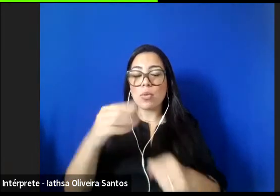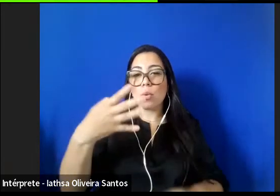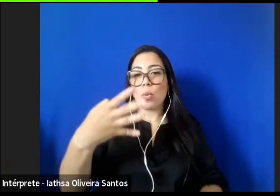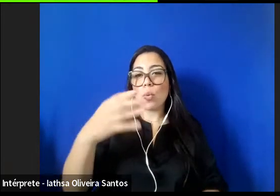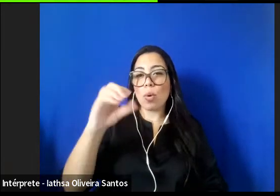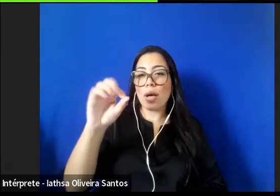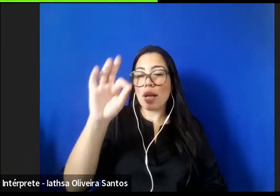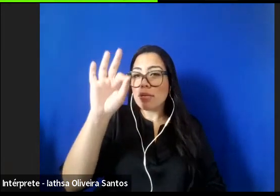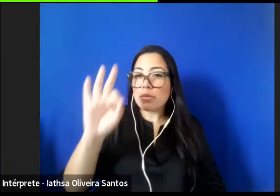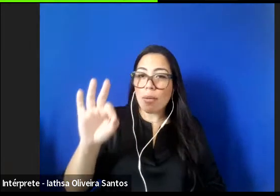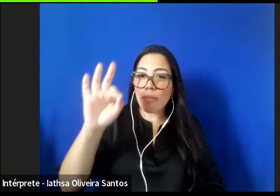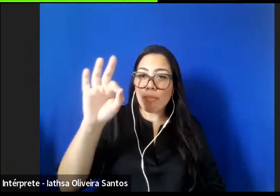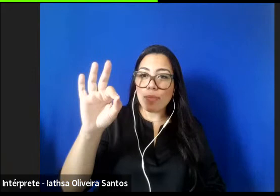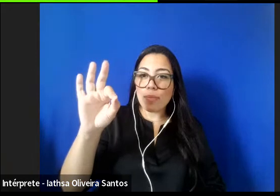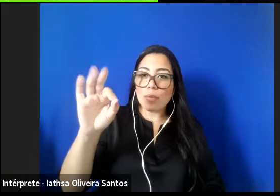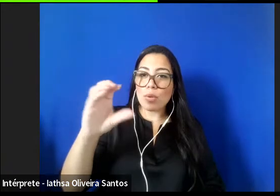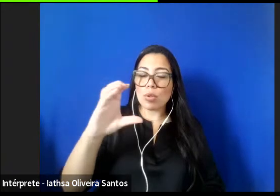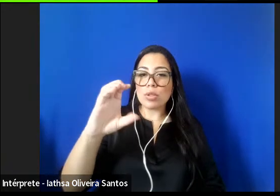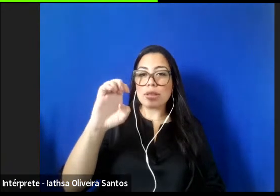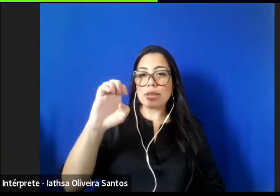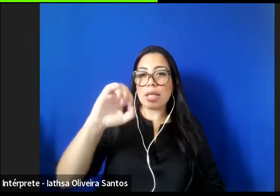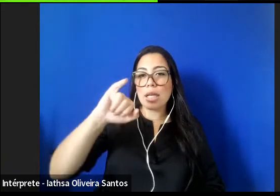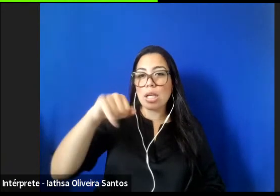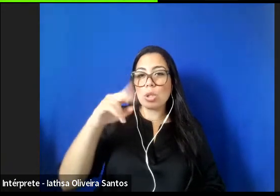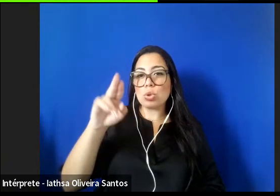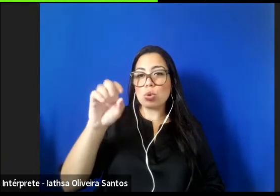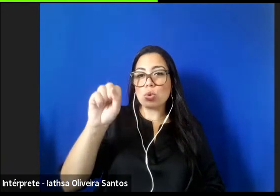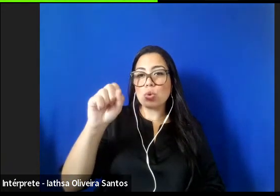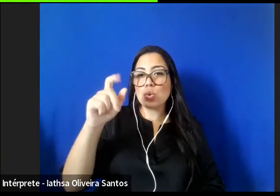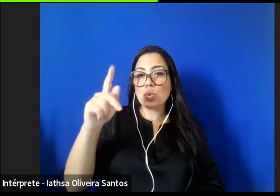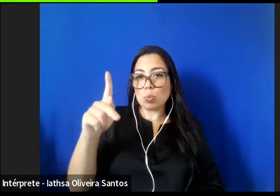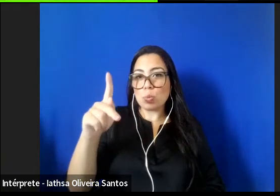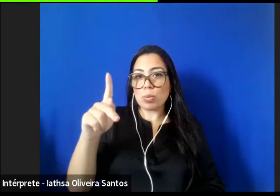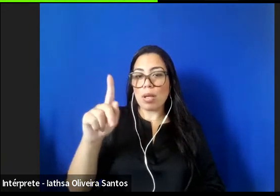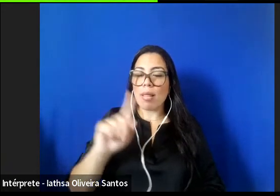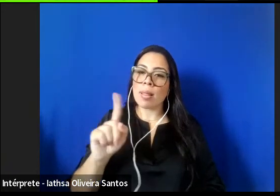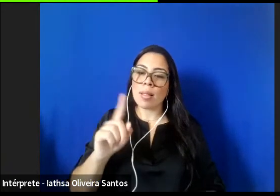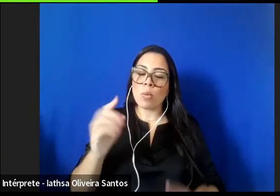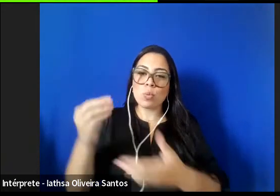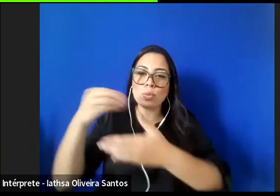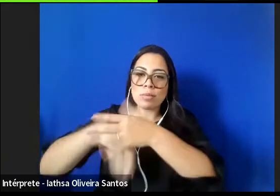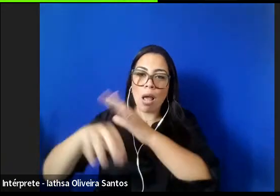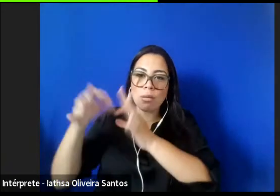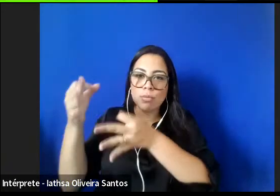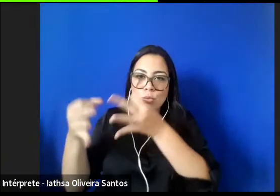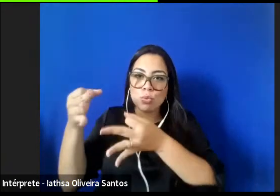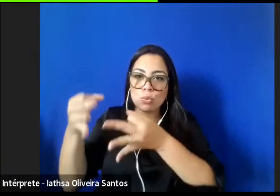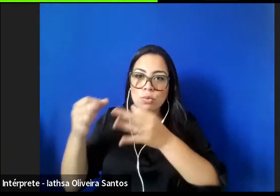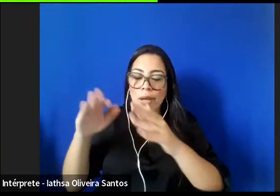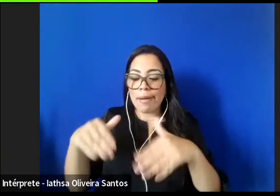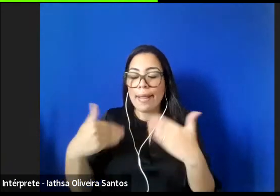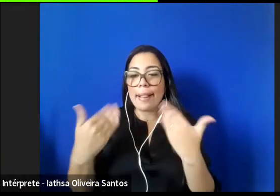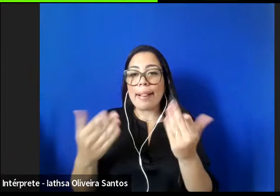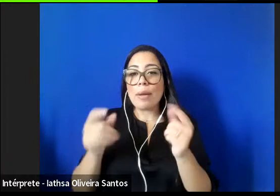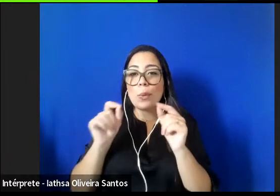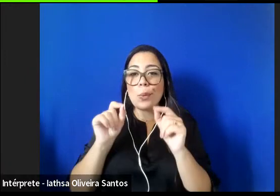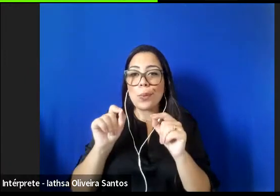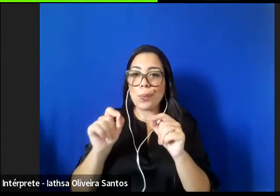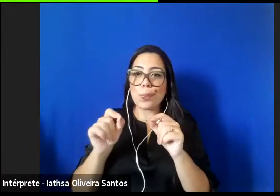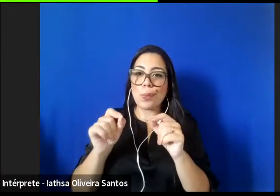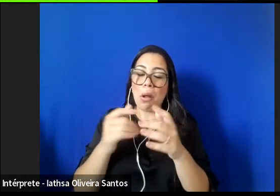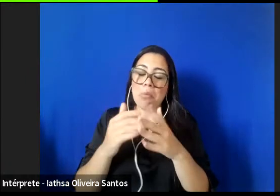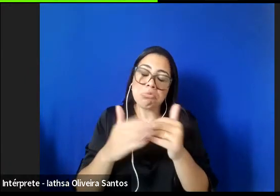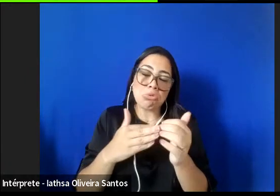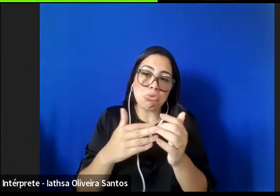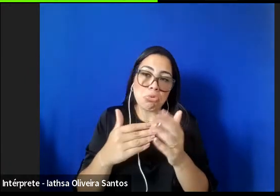sessões foram realizadas no SEJUSC e não no juízo. De qualquer modo,